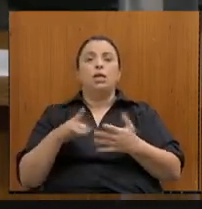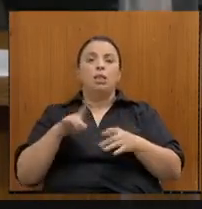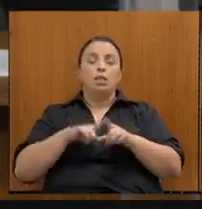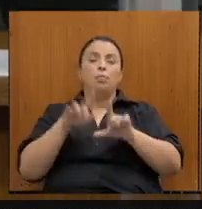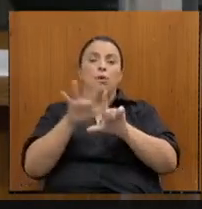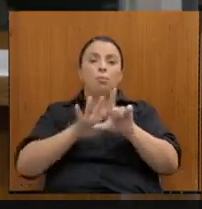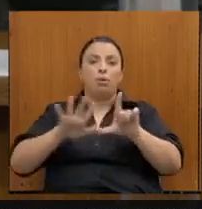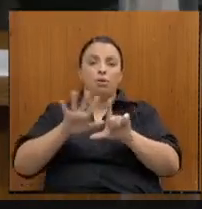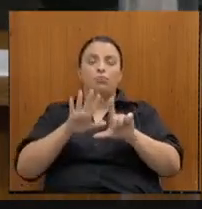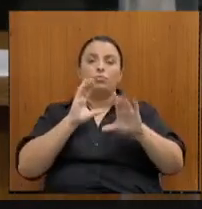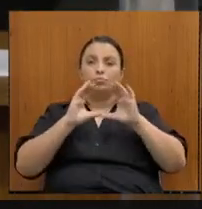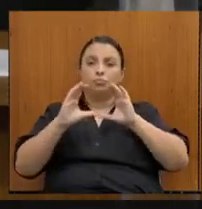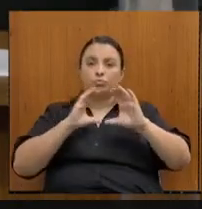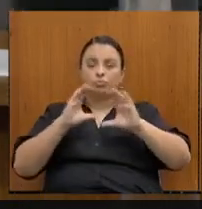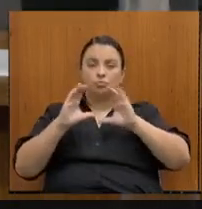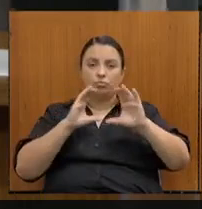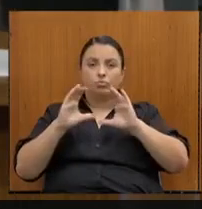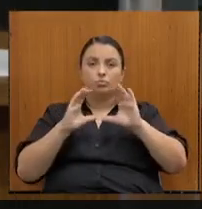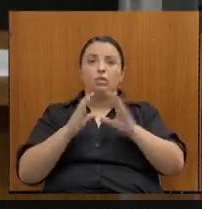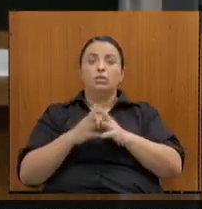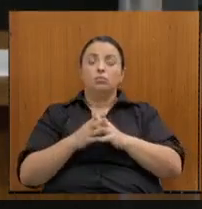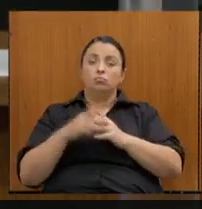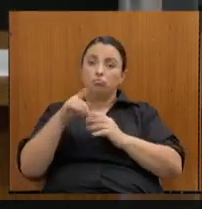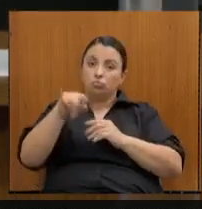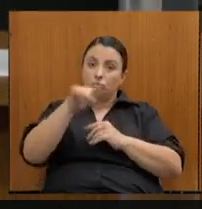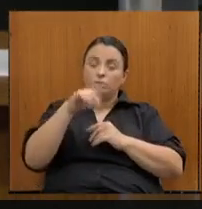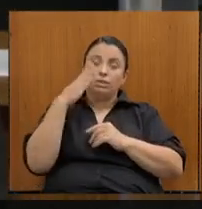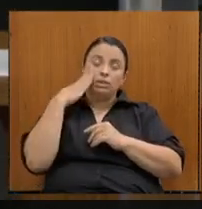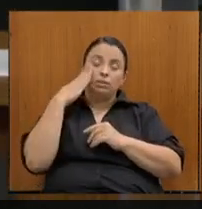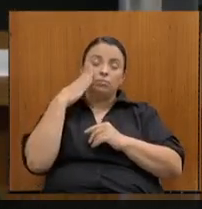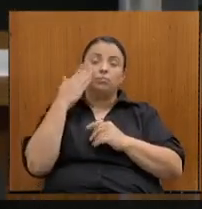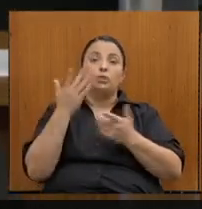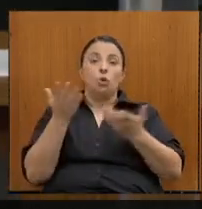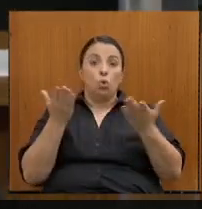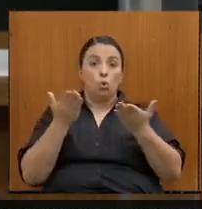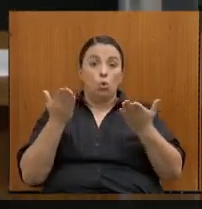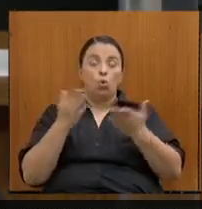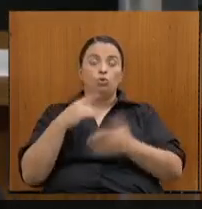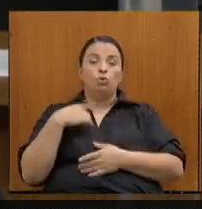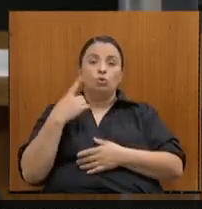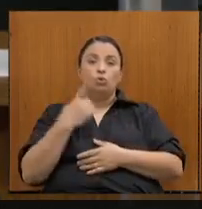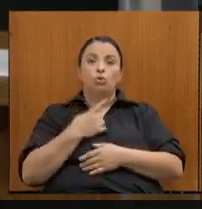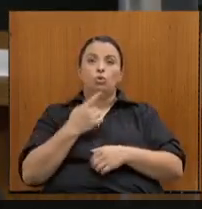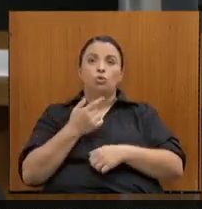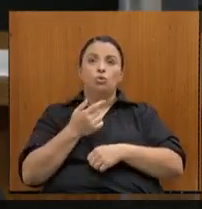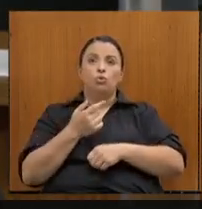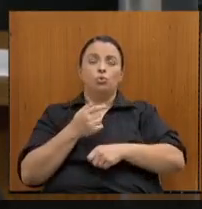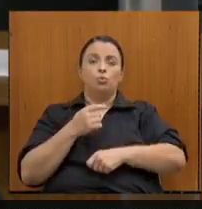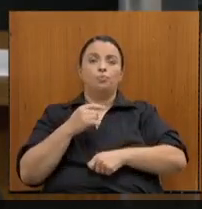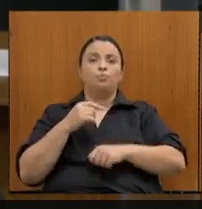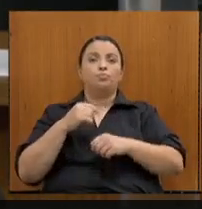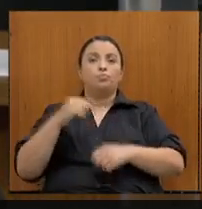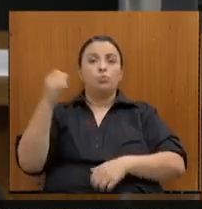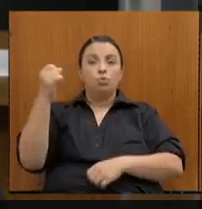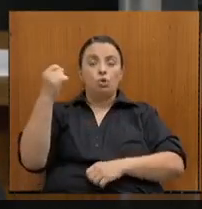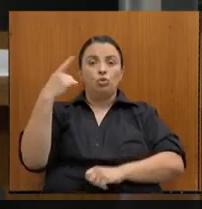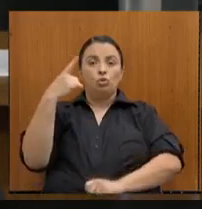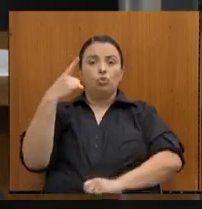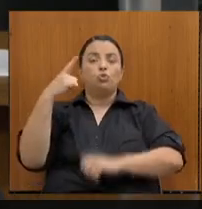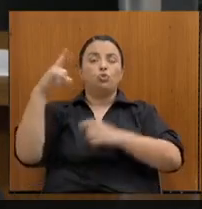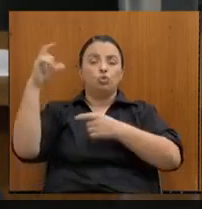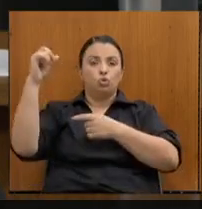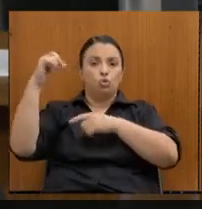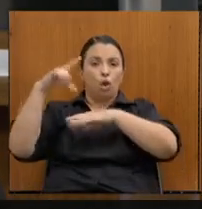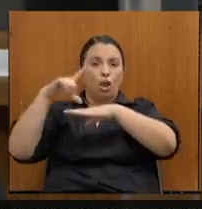comunicação né só para vocês terem ideia hoje é o nosso braço solar e ele já investiu mais de